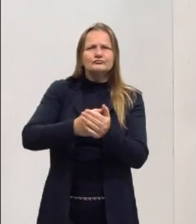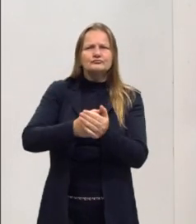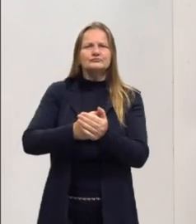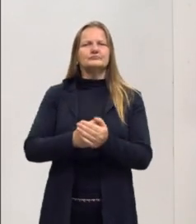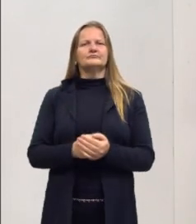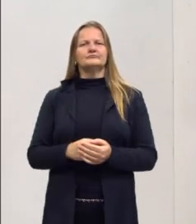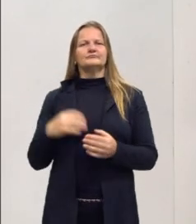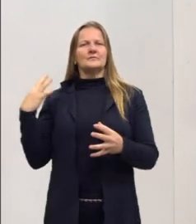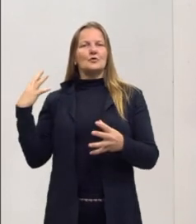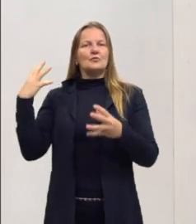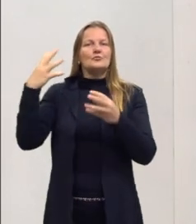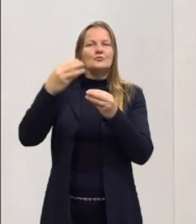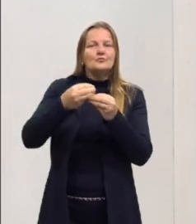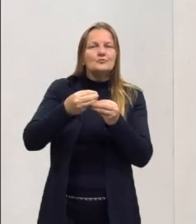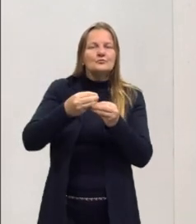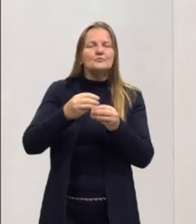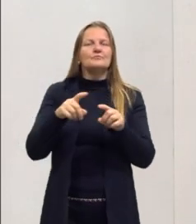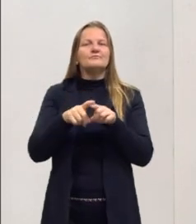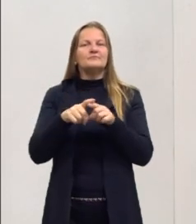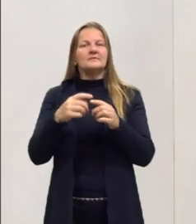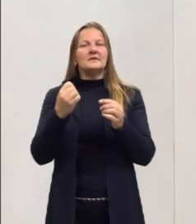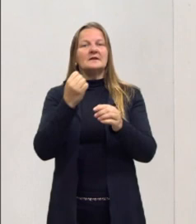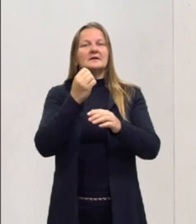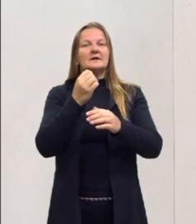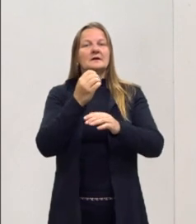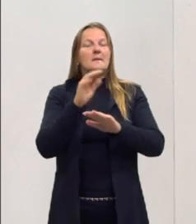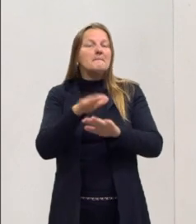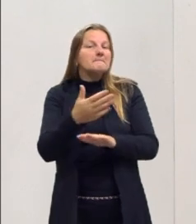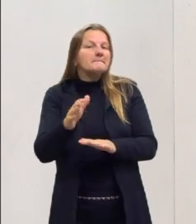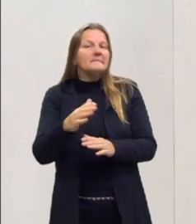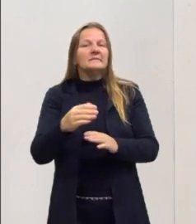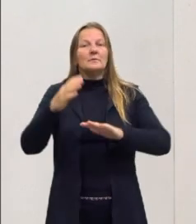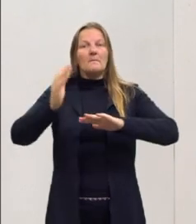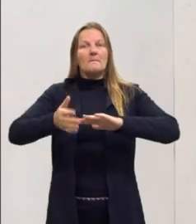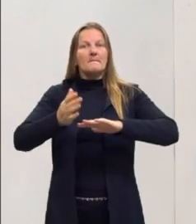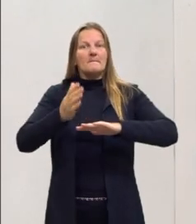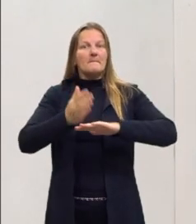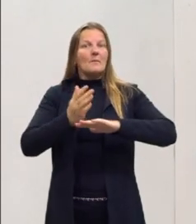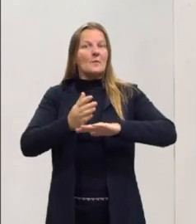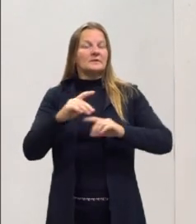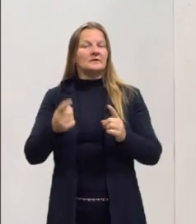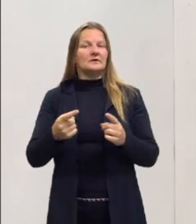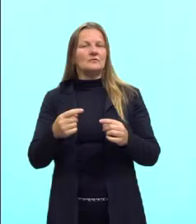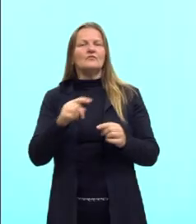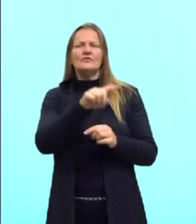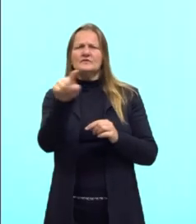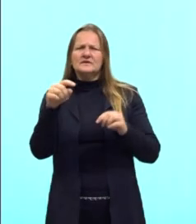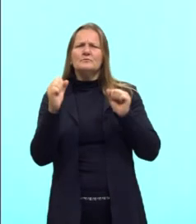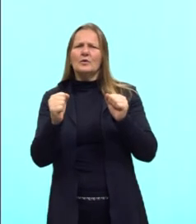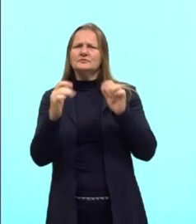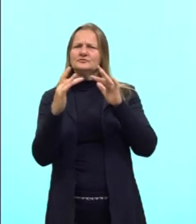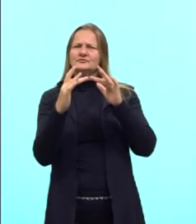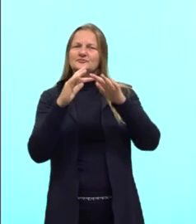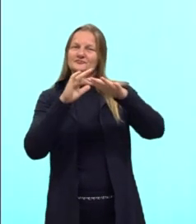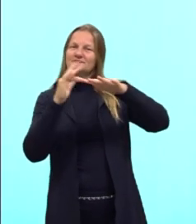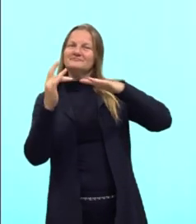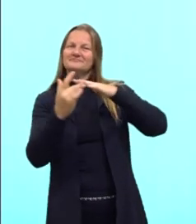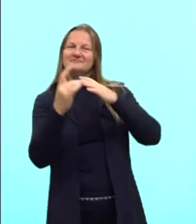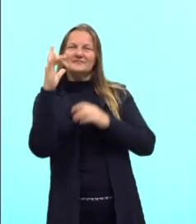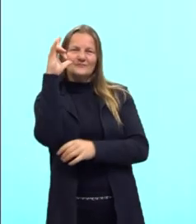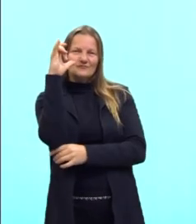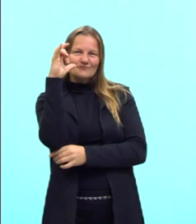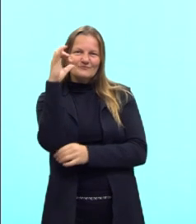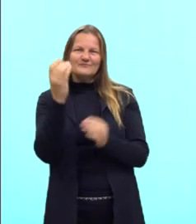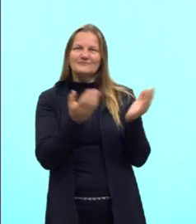moderna Esse período aí que a gente tem abordado nas nossas últimas aulas pediu para vocês me seguirem nas redes sociais o arroba no